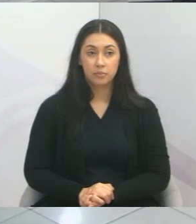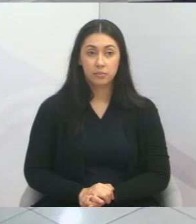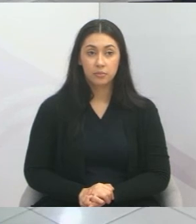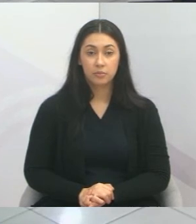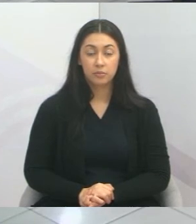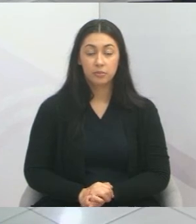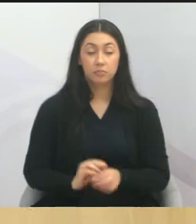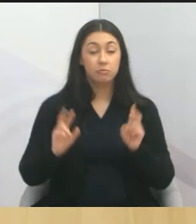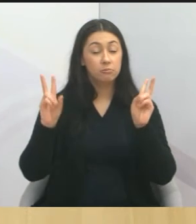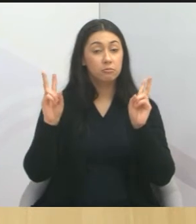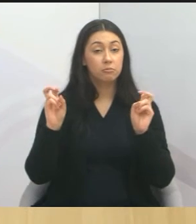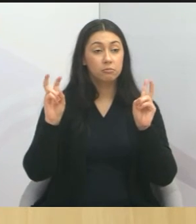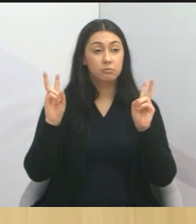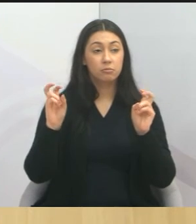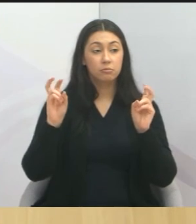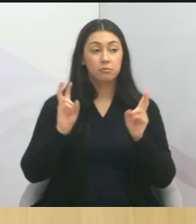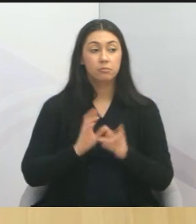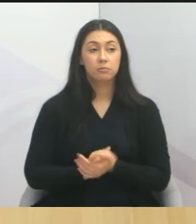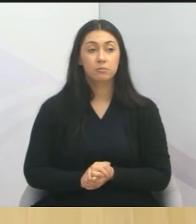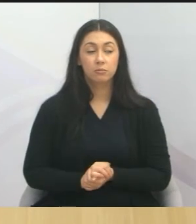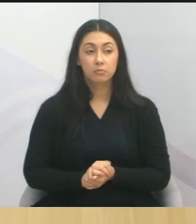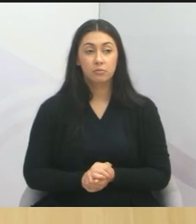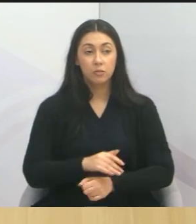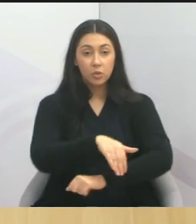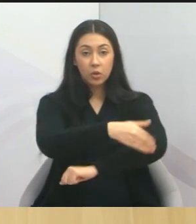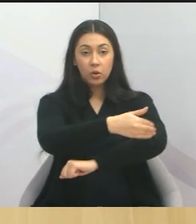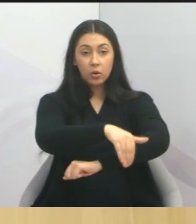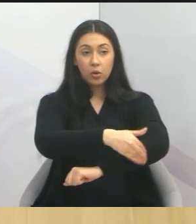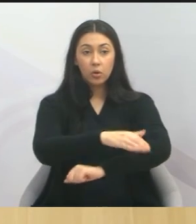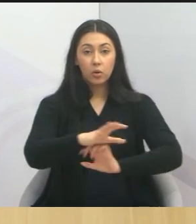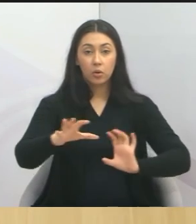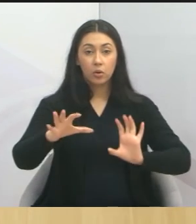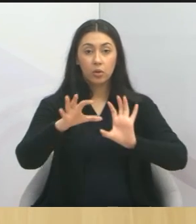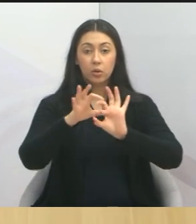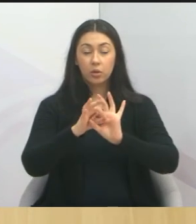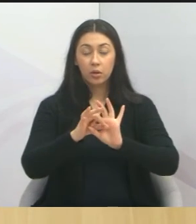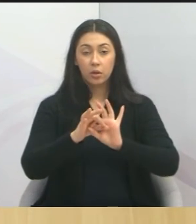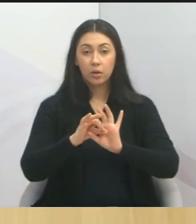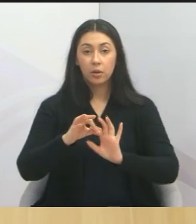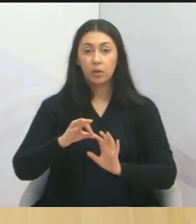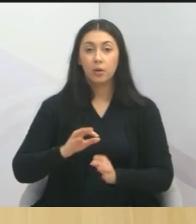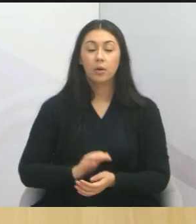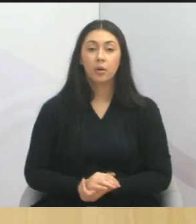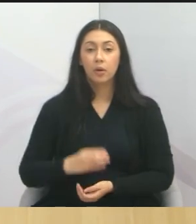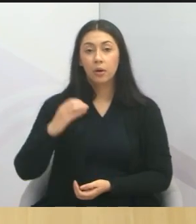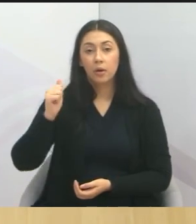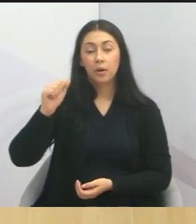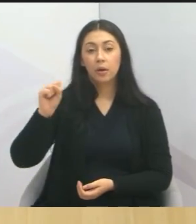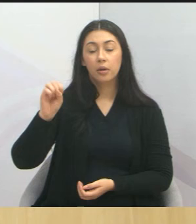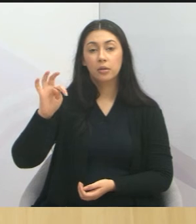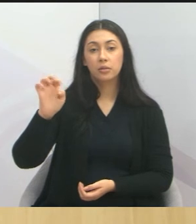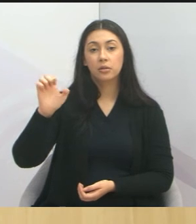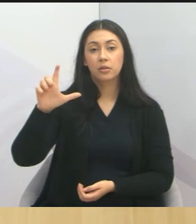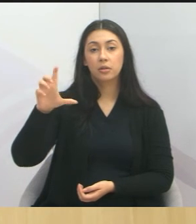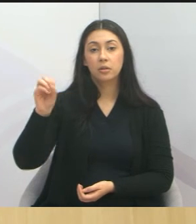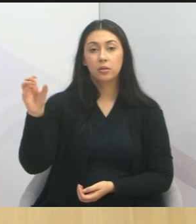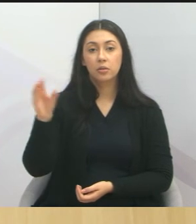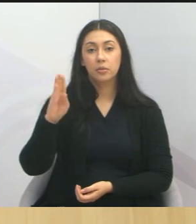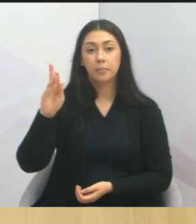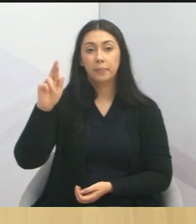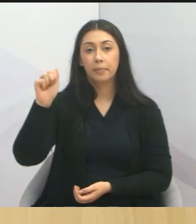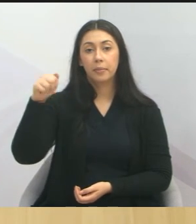e refere-se a via que interligará a Avenida Presidente Humberto Alencar Castelo Branco tô